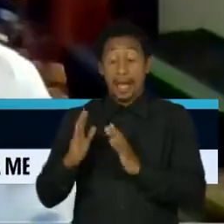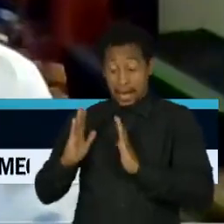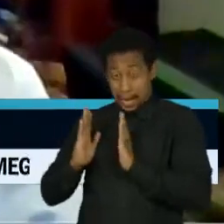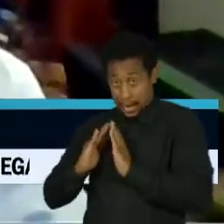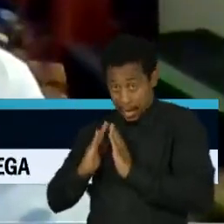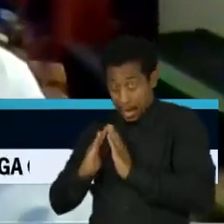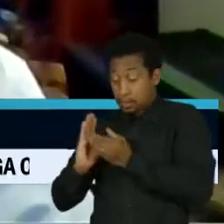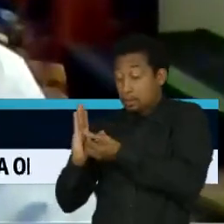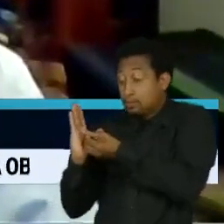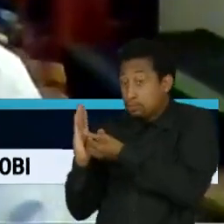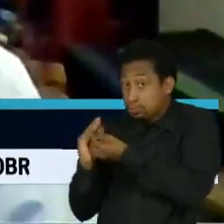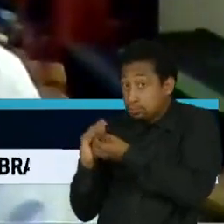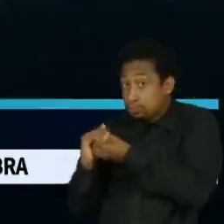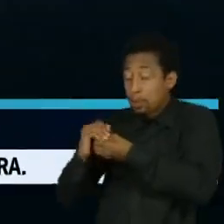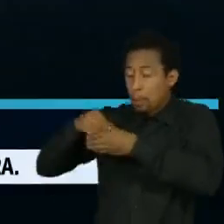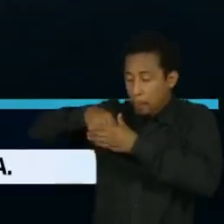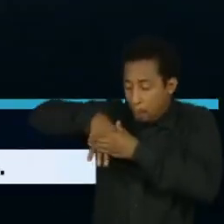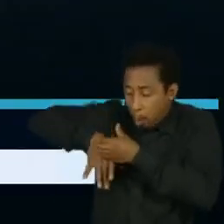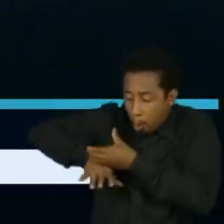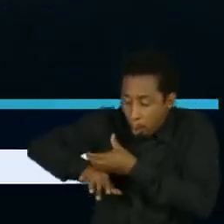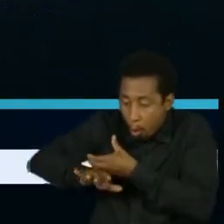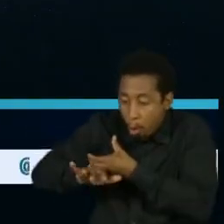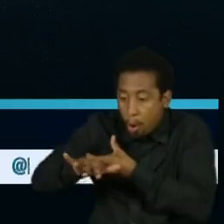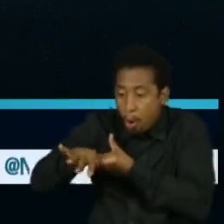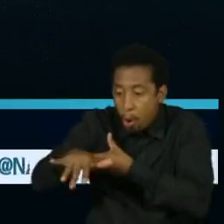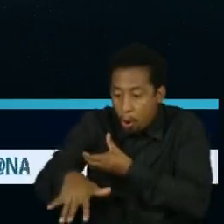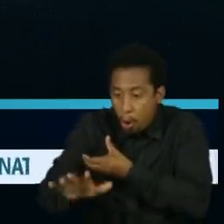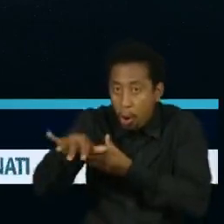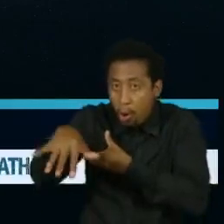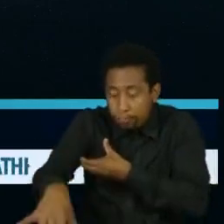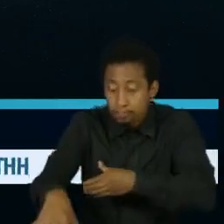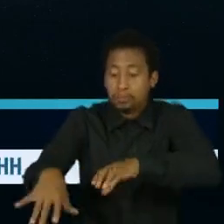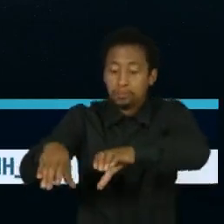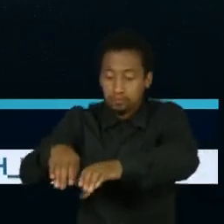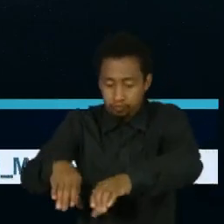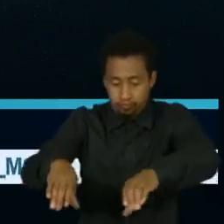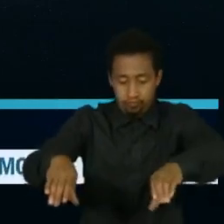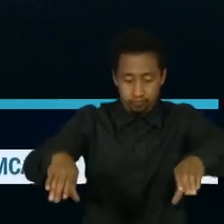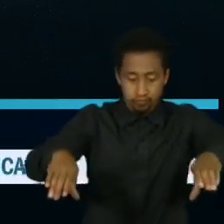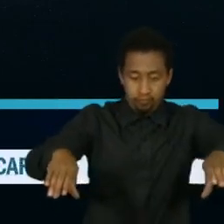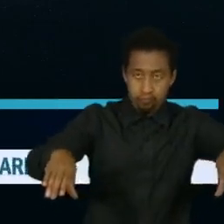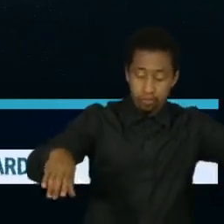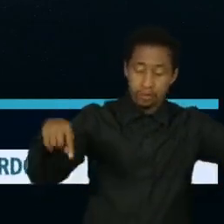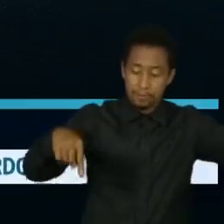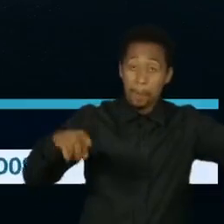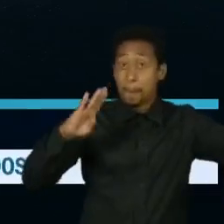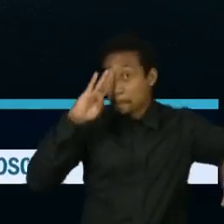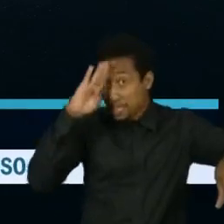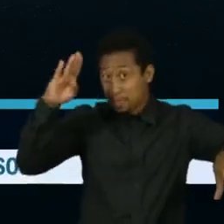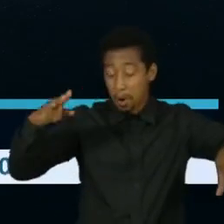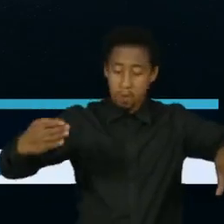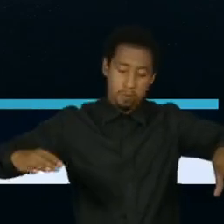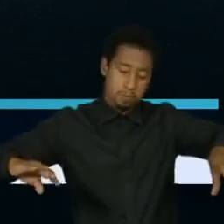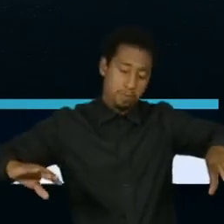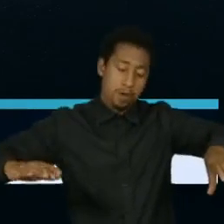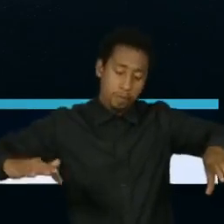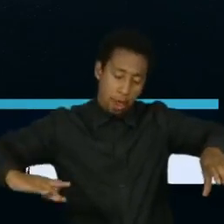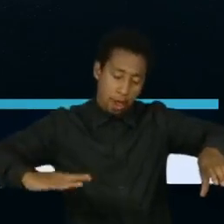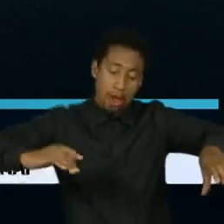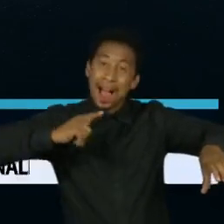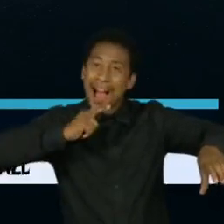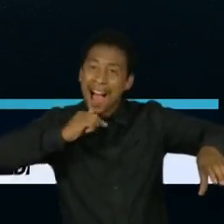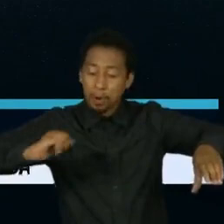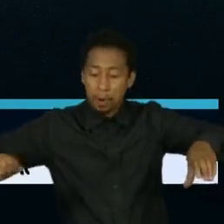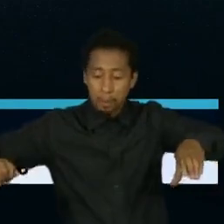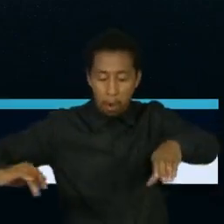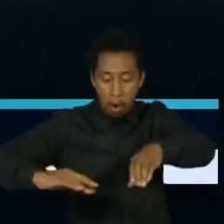nos coletores-troncos, então as diversas redes jogam no coletor-tronco. E o coletor-tronco joga no interceptor, que é exatamente para a água